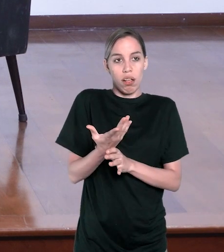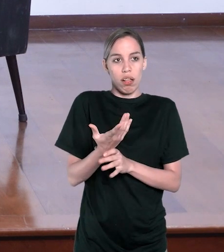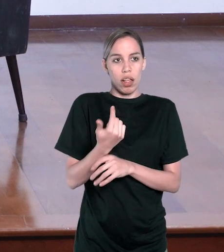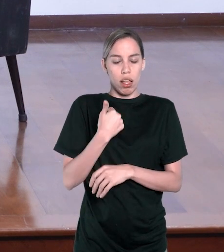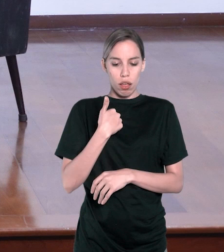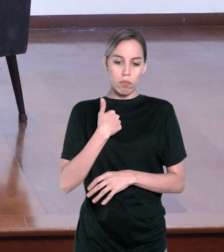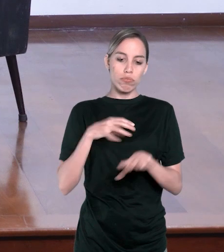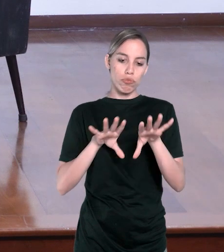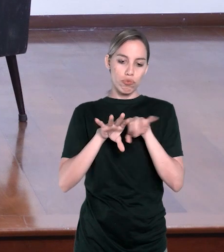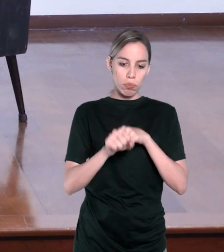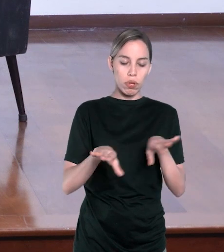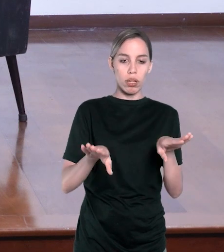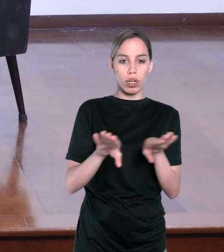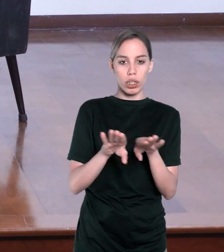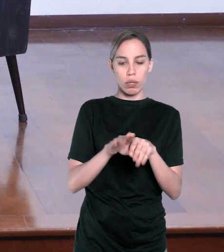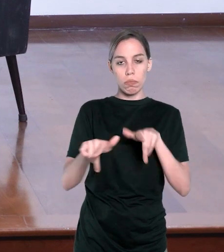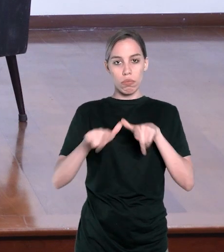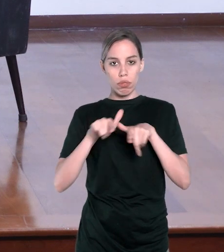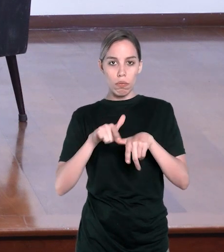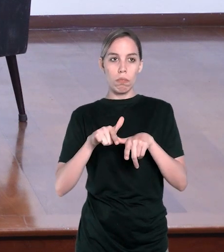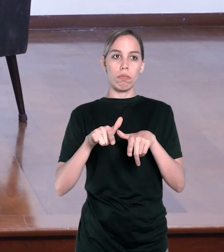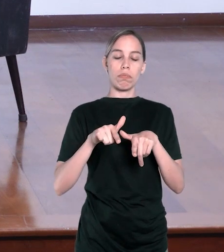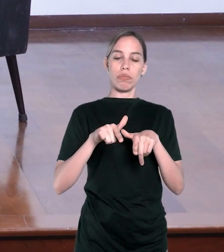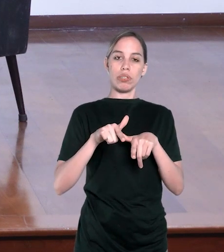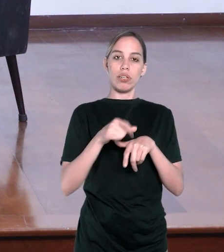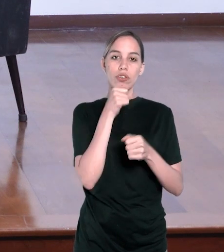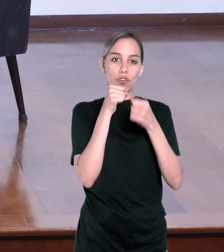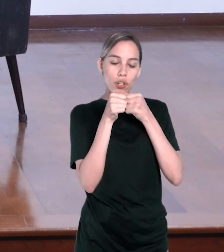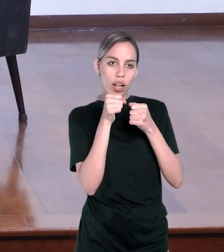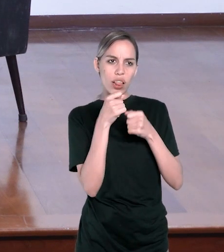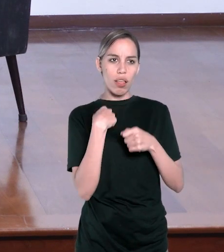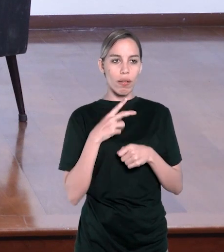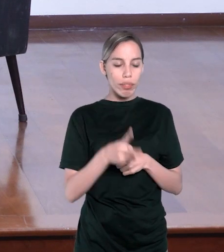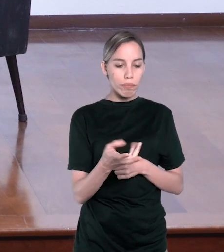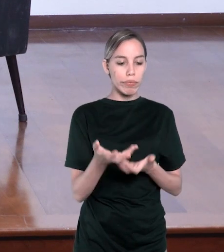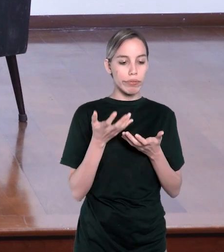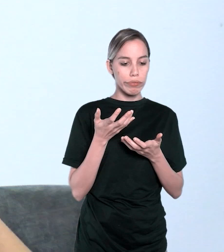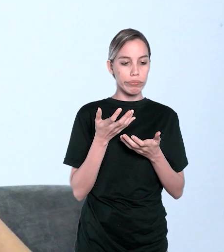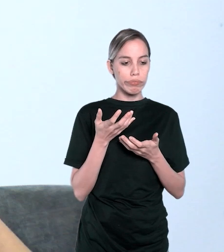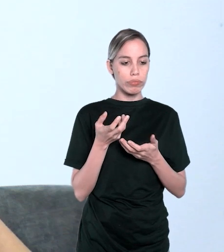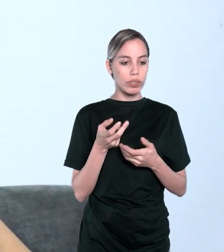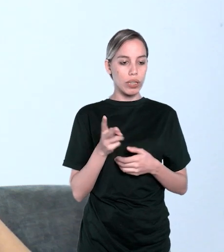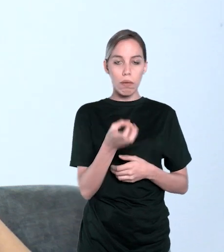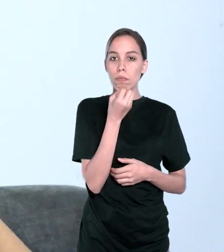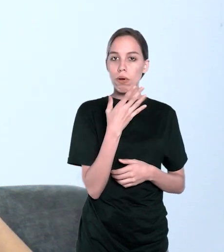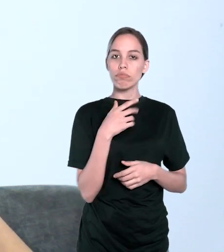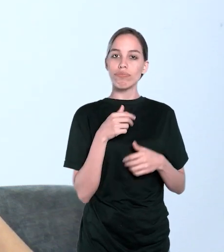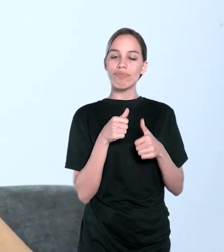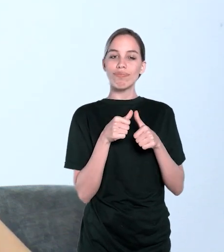jornalista, e eu acho que eu sou muito boa procrastinando, porque eu sempre quis ser escritora desde que eu era